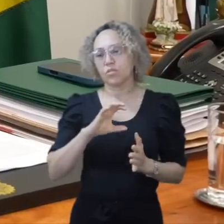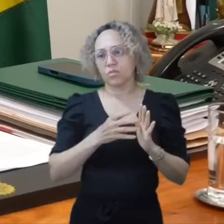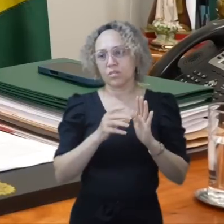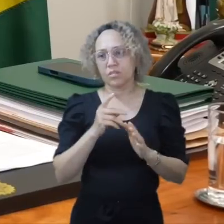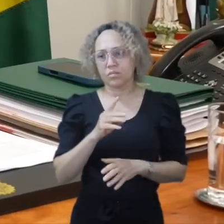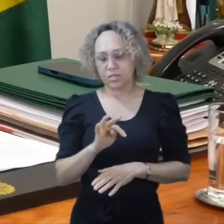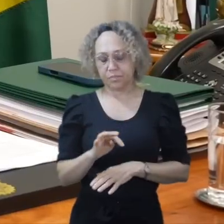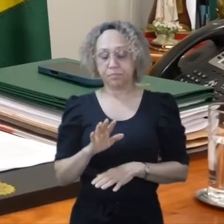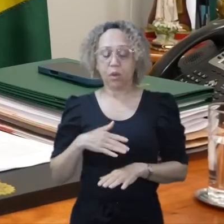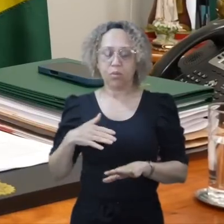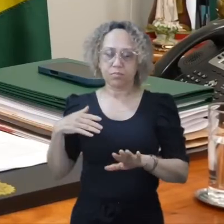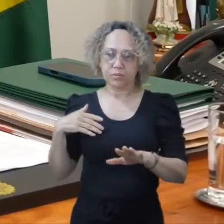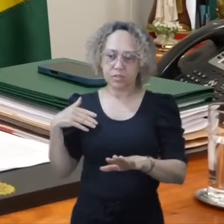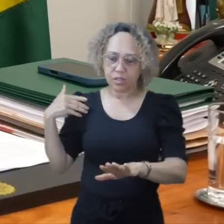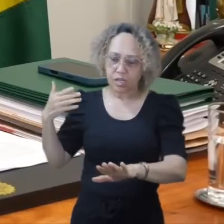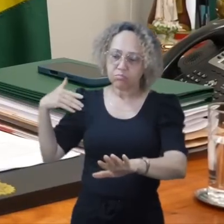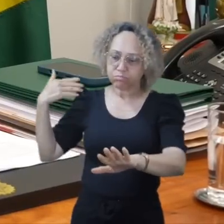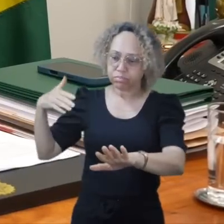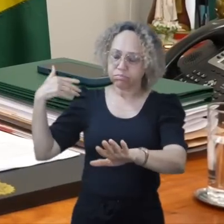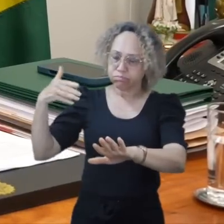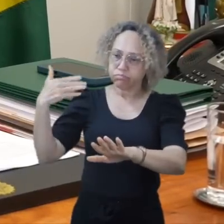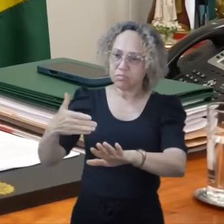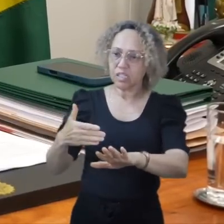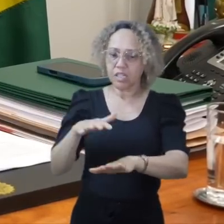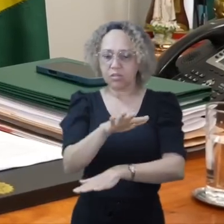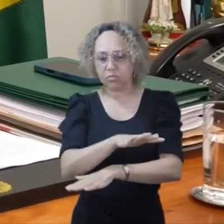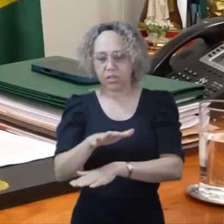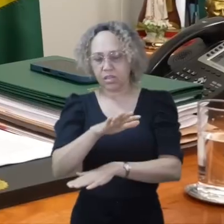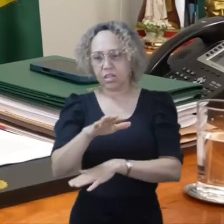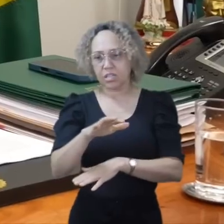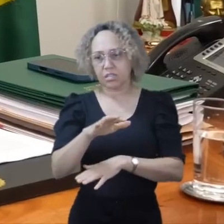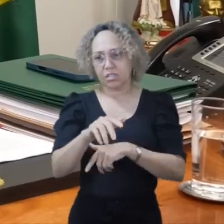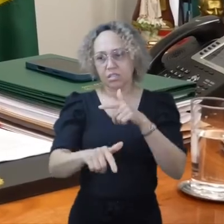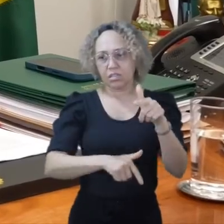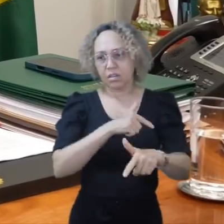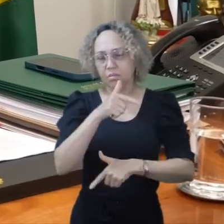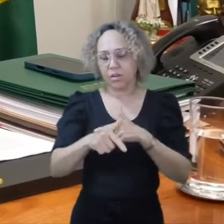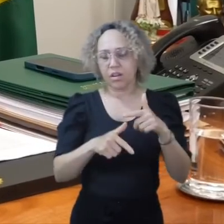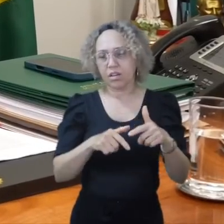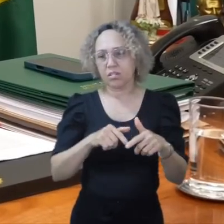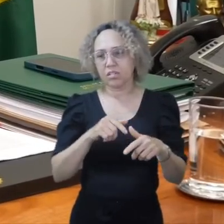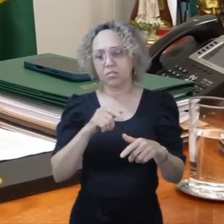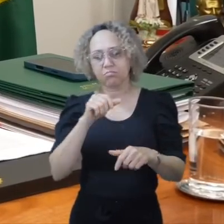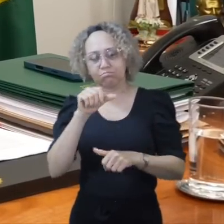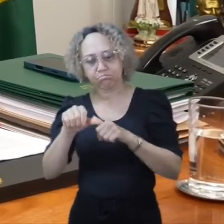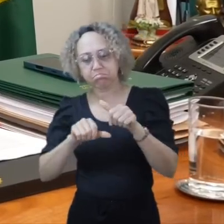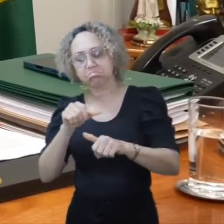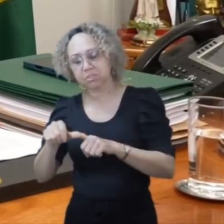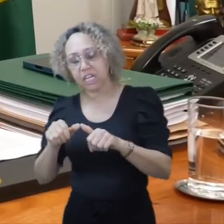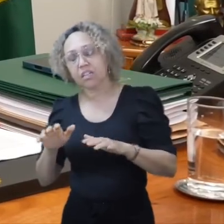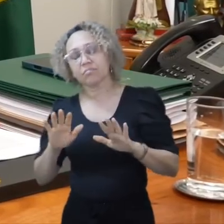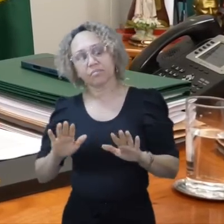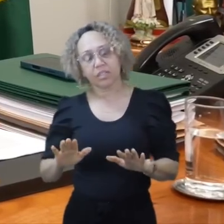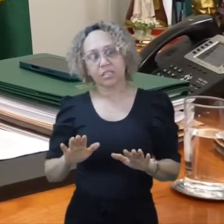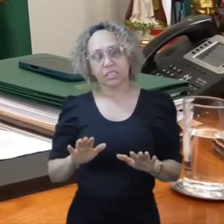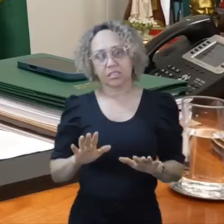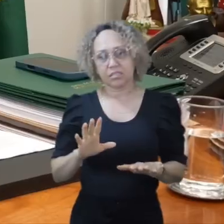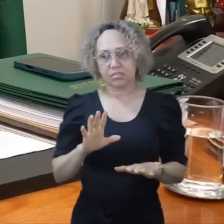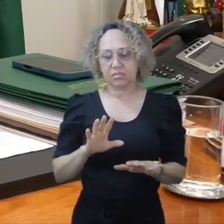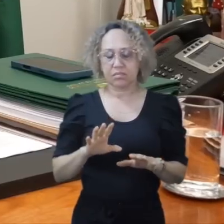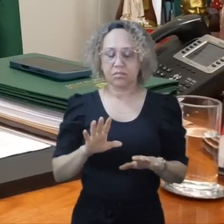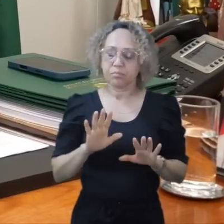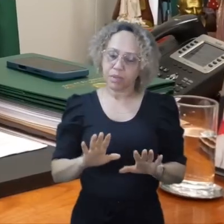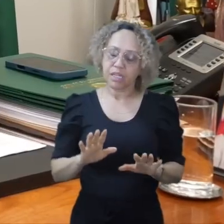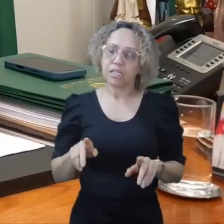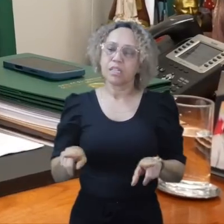mudou bastante, né? Vem mudando, acompanhando aí as transformações da sociedade, mas ainda há muito o que fazer também, né? Para acabar, inclusive,